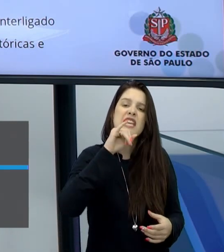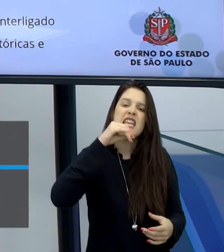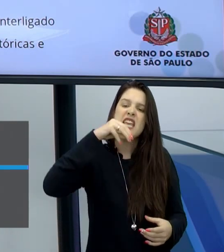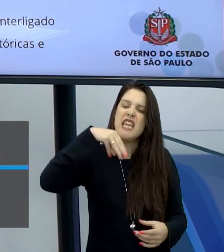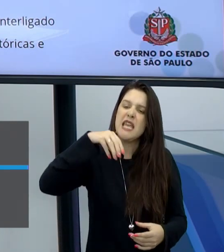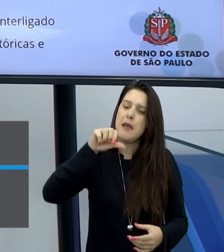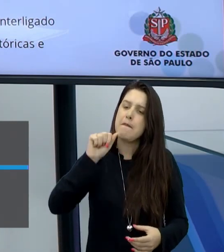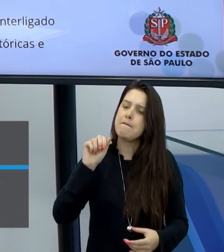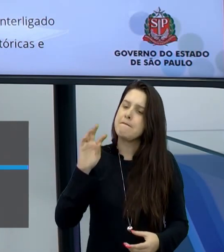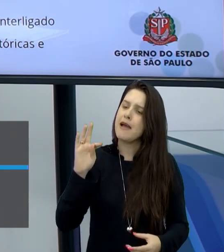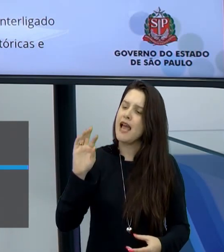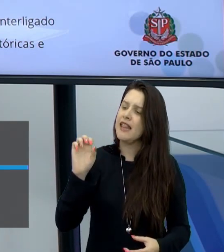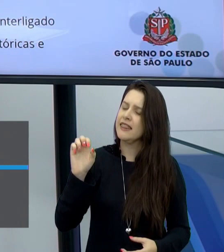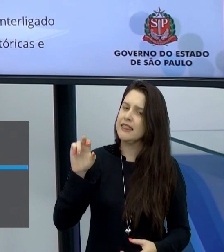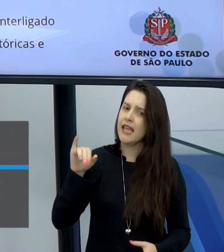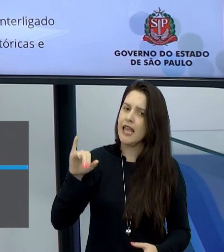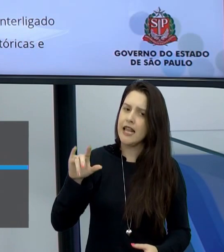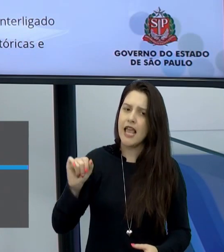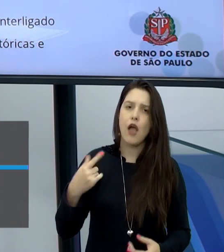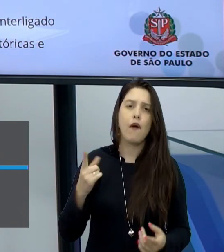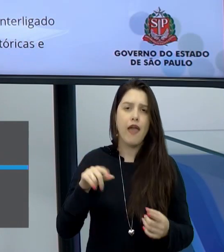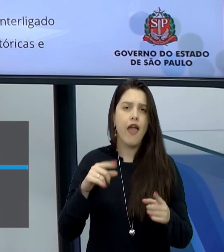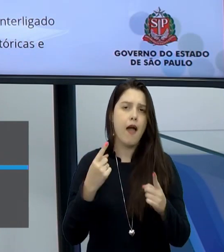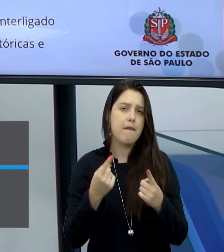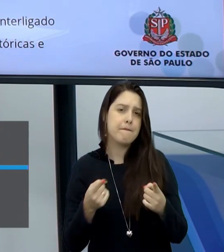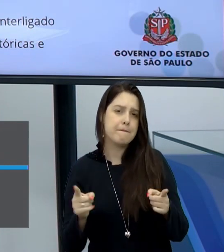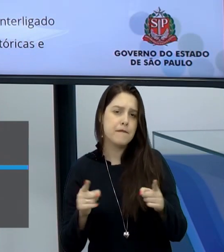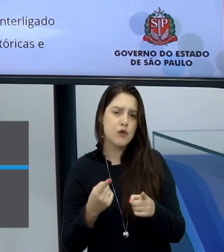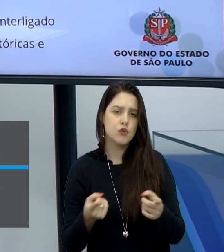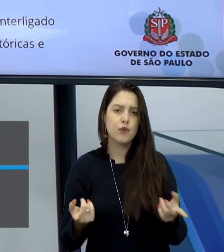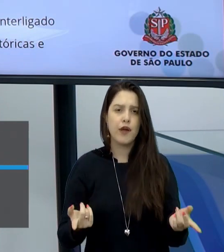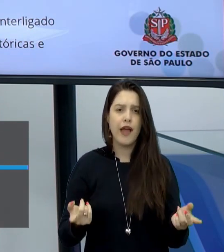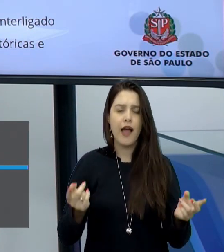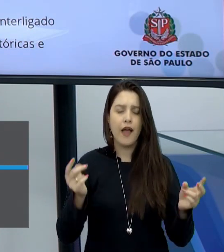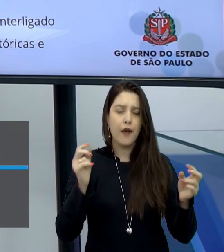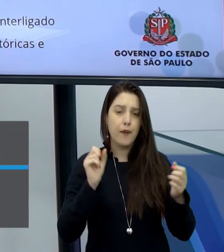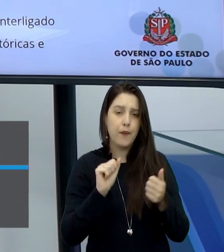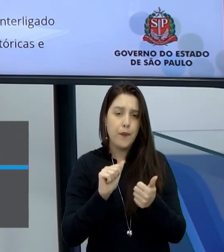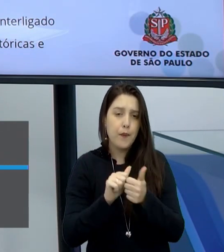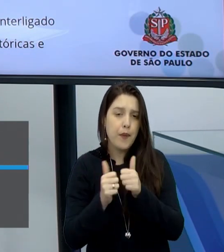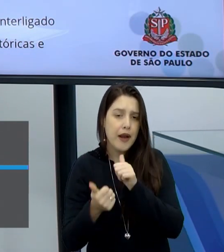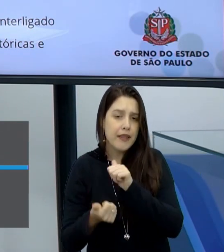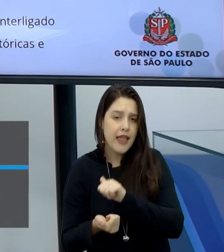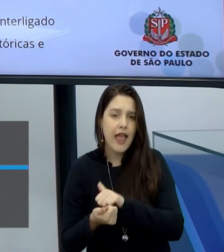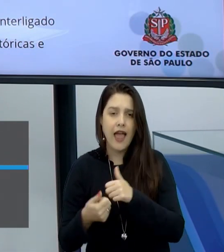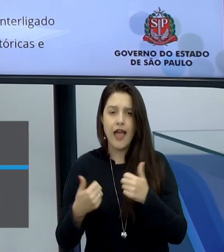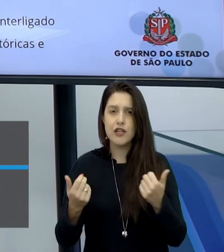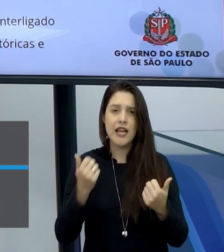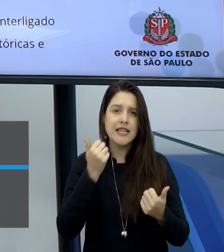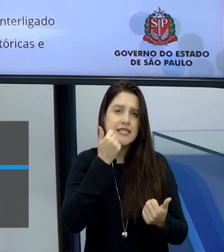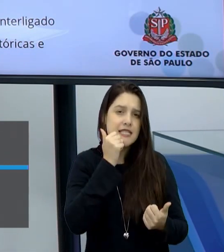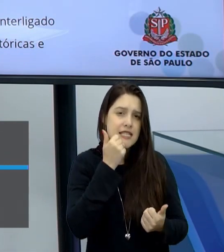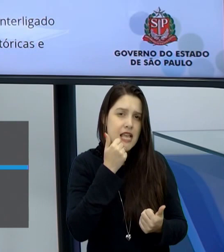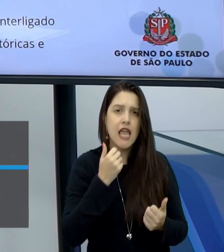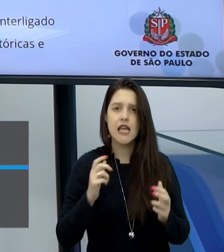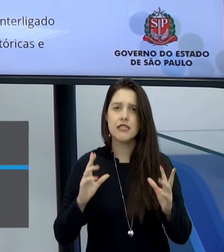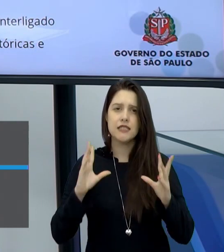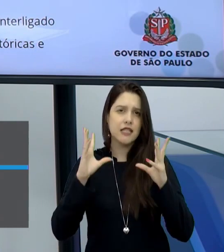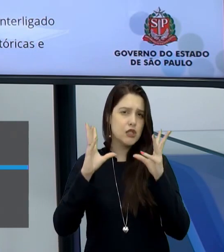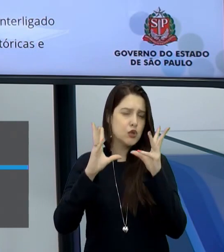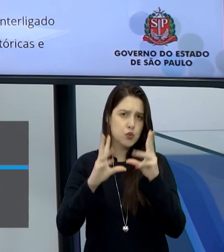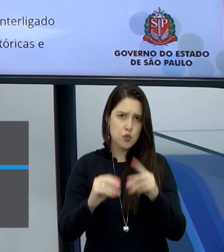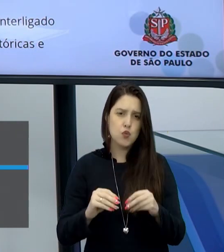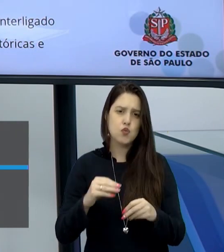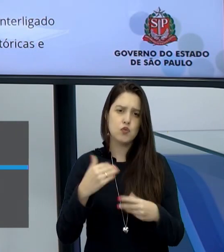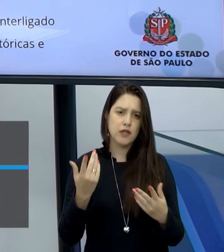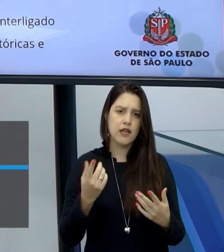as formas imateriais? A música, a oralidade, as lendas, né? Isso tudo a gente já vai começar a